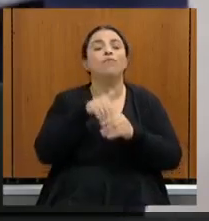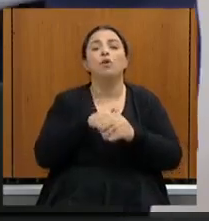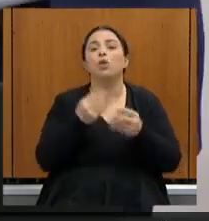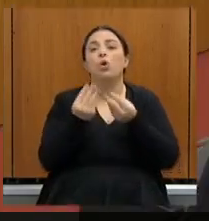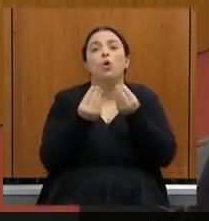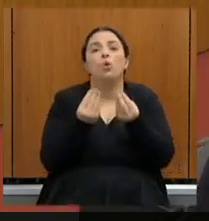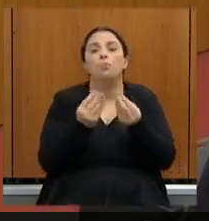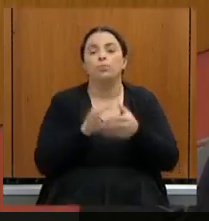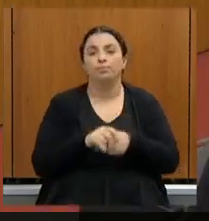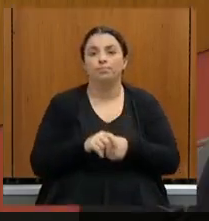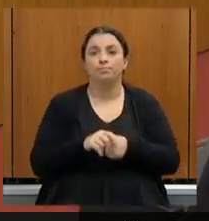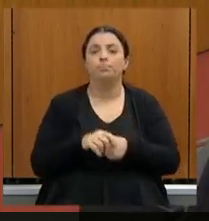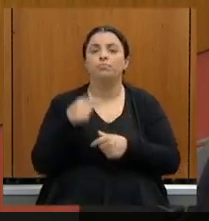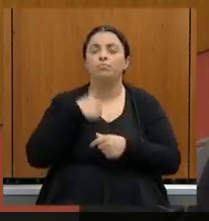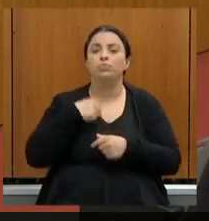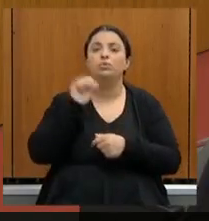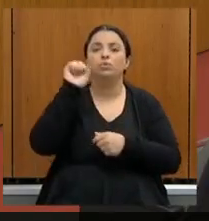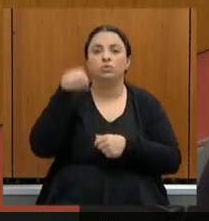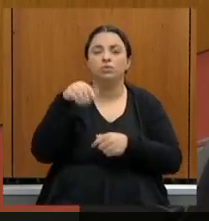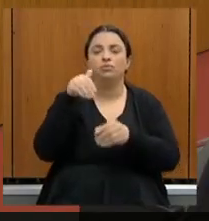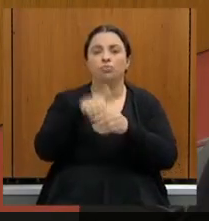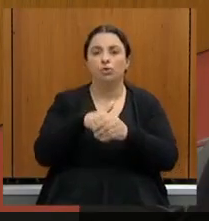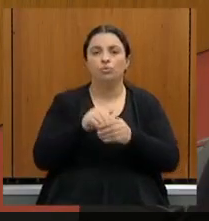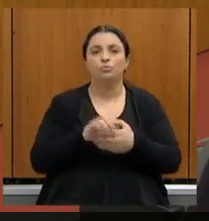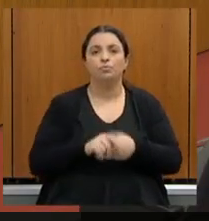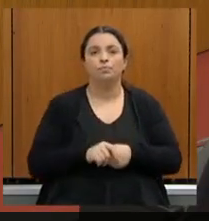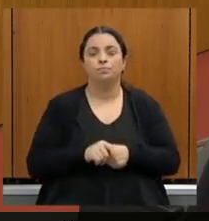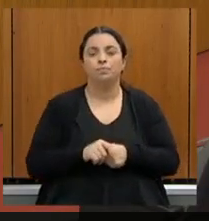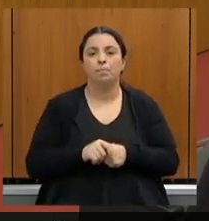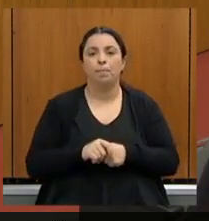requerimentos presidente voto sim aos requerimentos